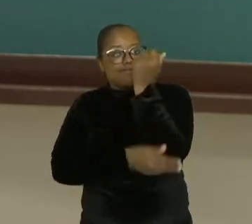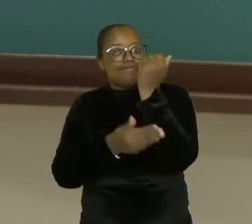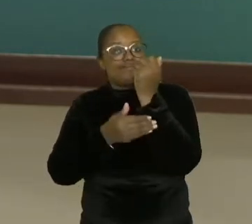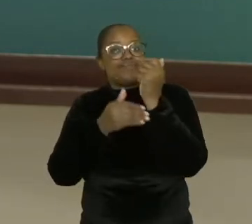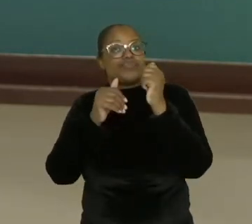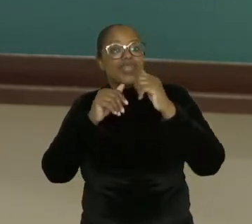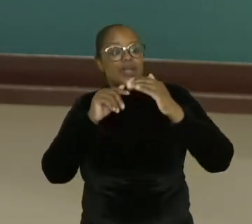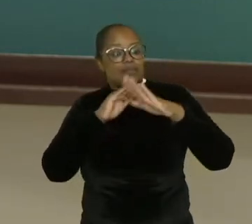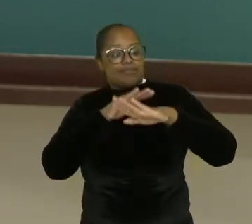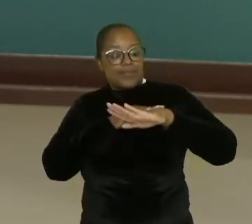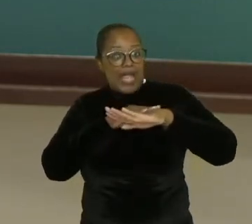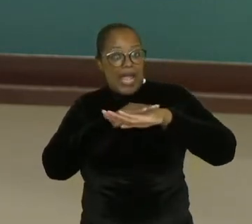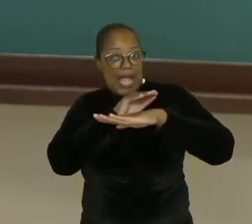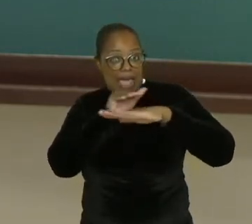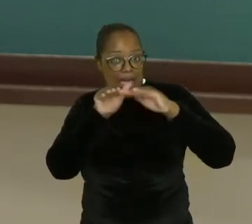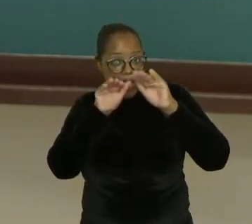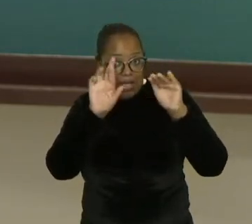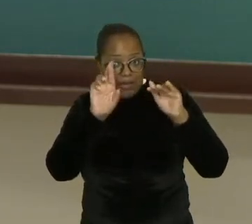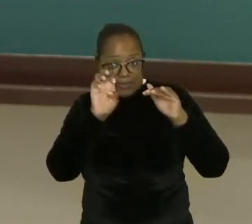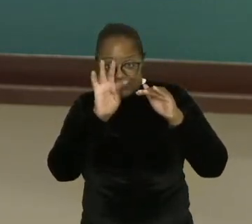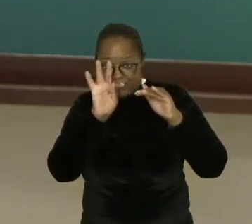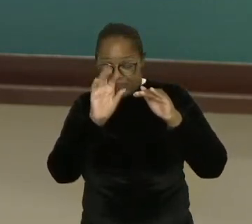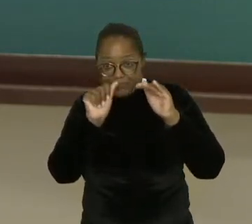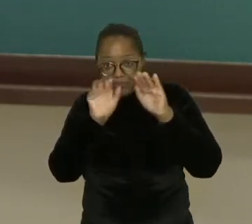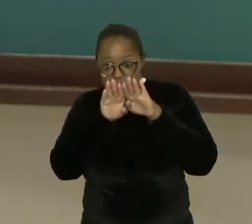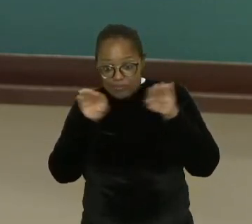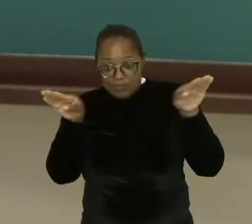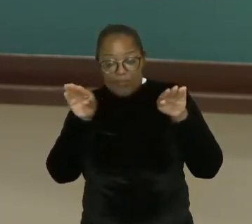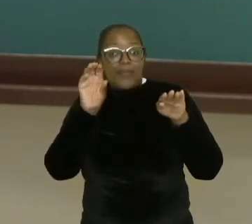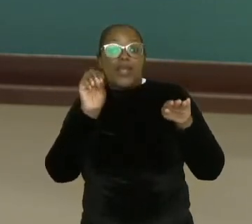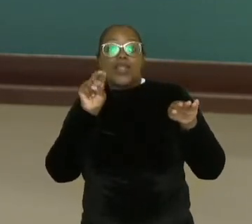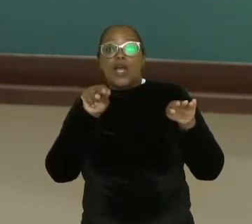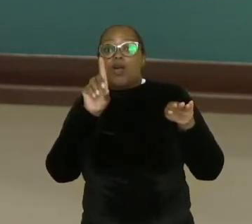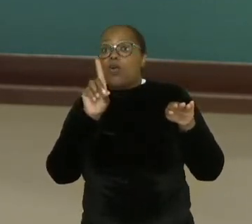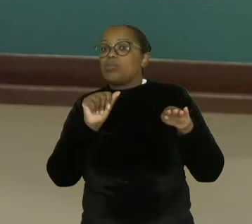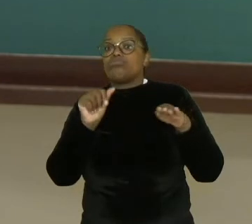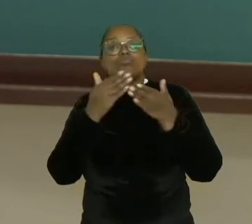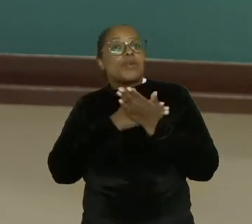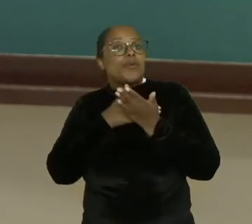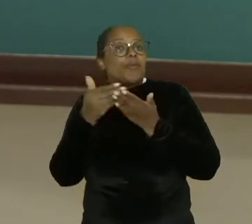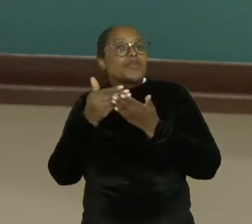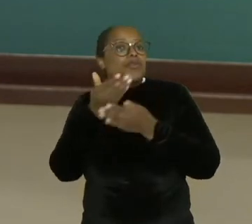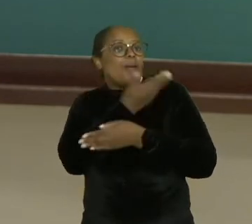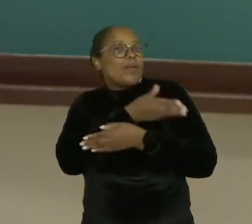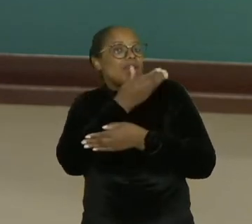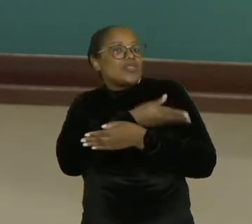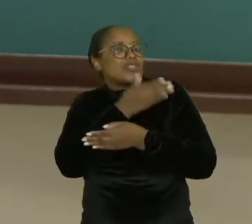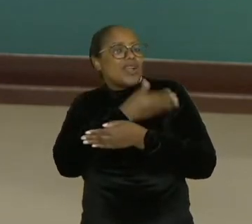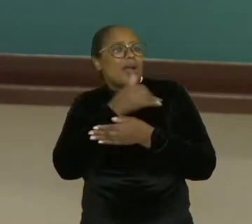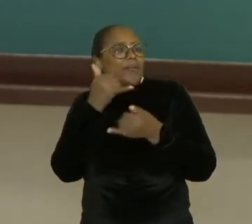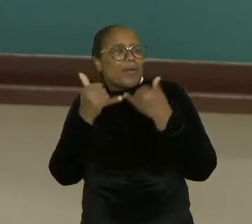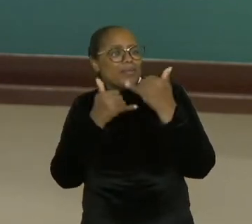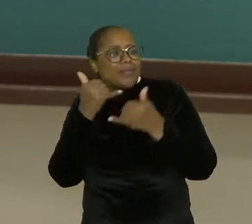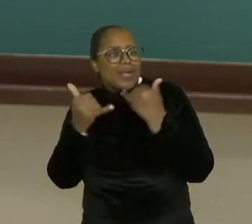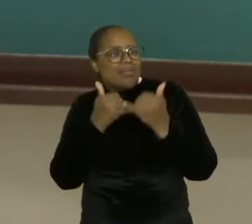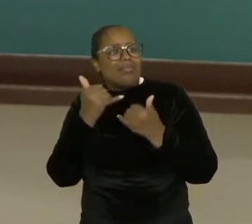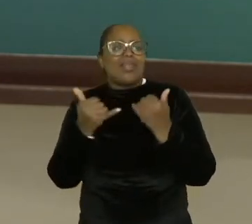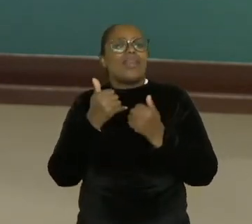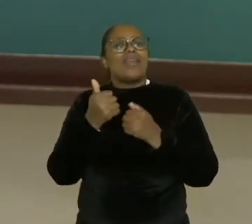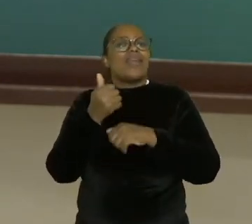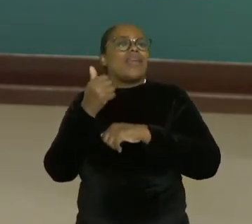e começaram a praticar o surf, o lazer. Então, no momento que eles não